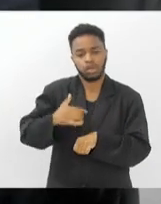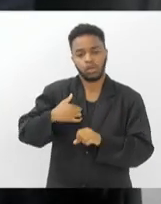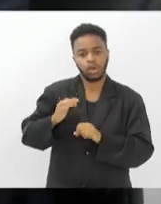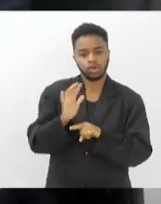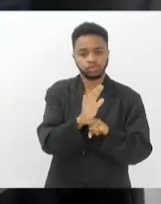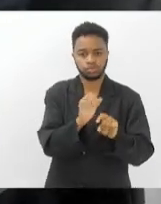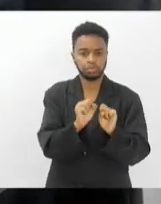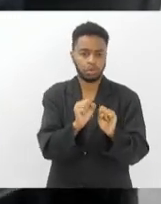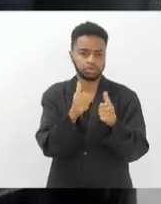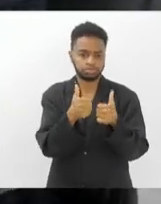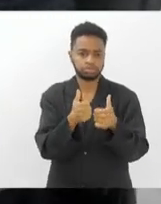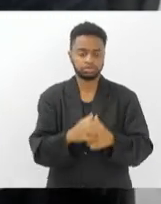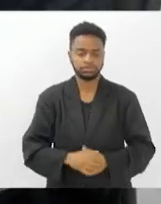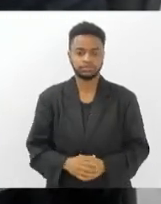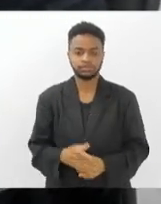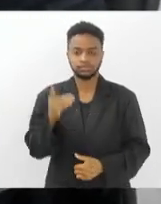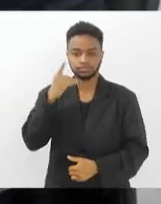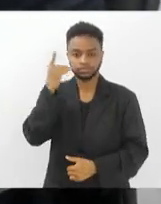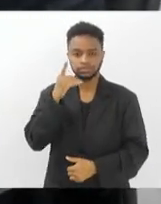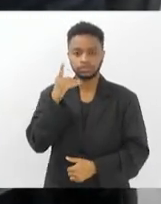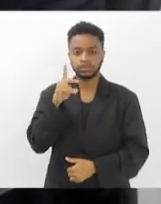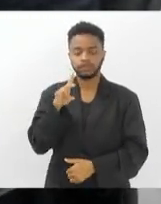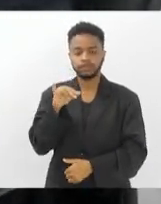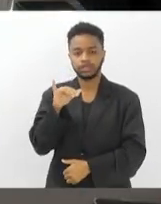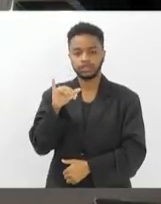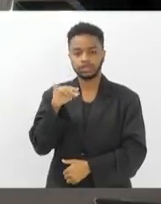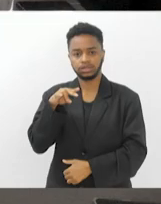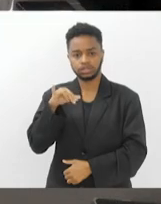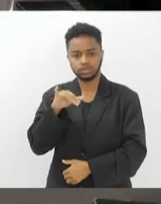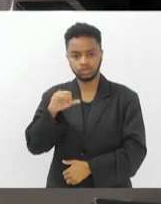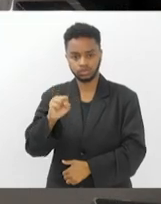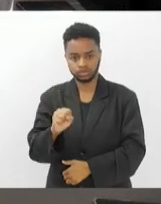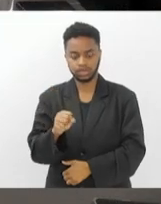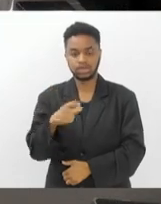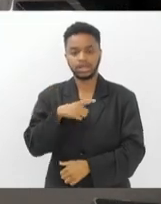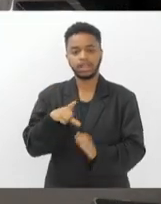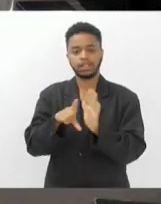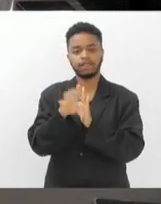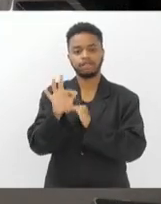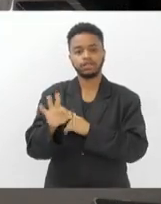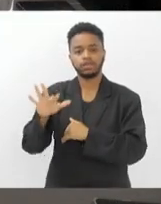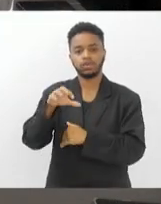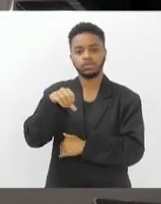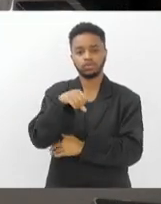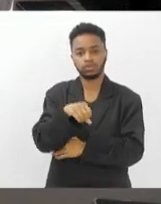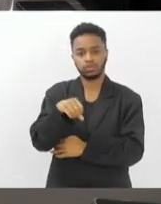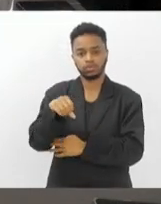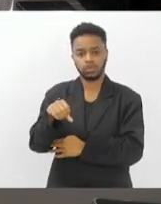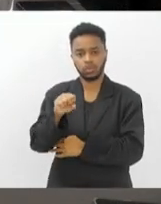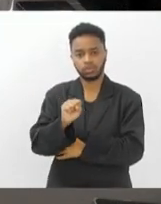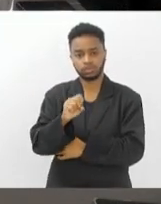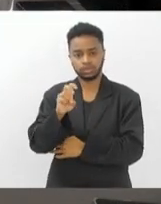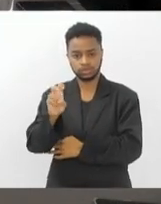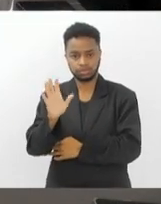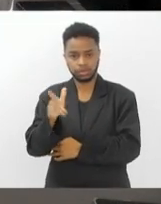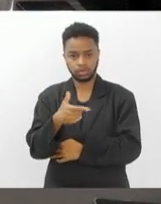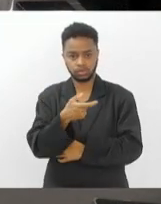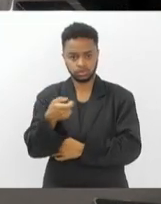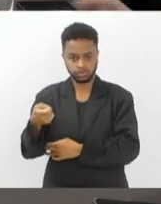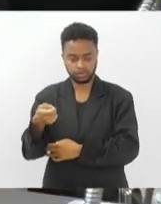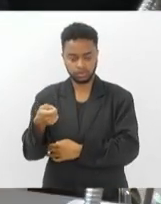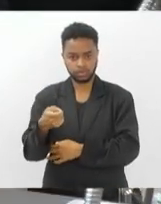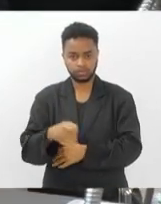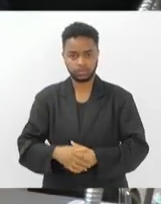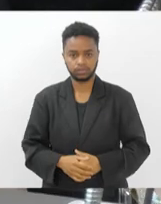Eu me disponho. Deputado Cozolino. Senhor presidente, a Lei Federal 9.985 de 2000,